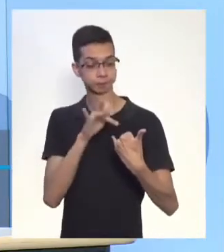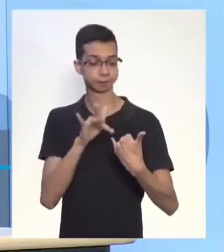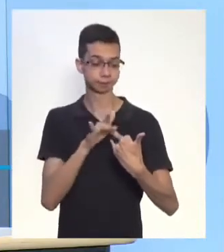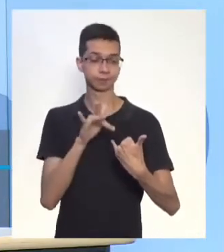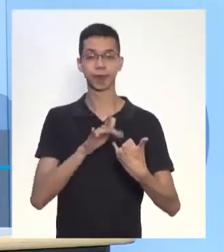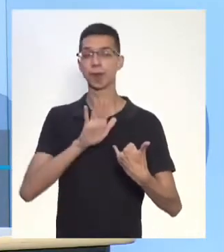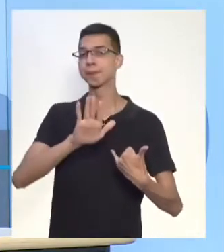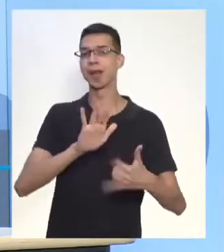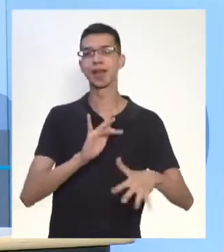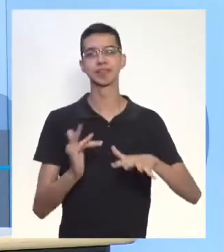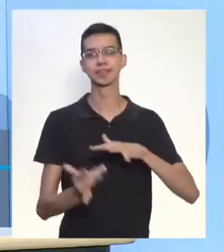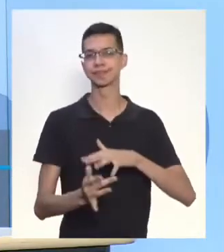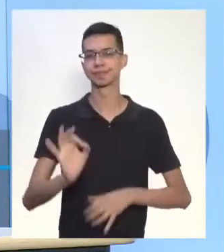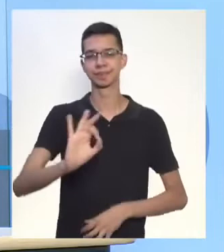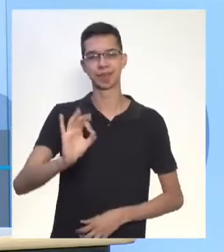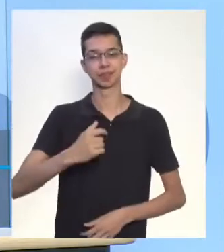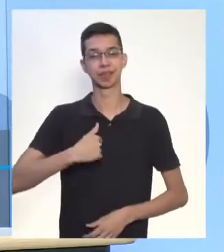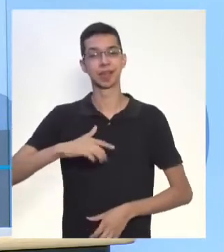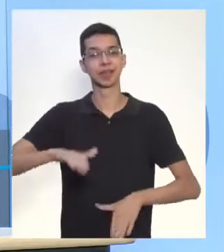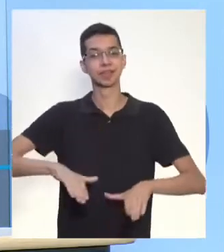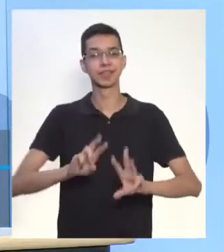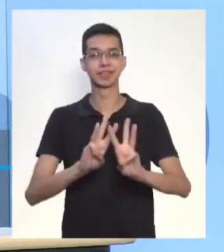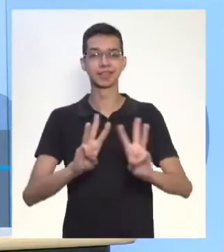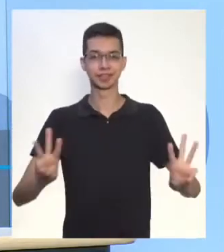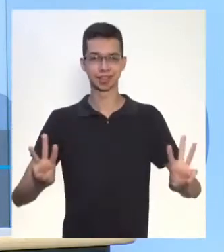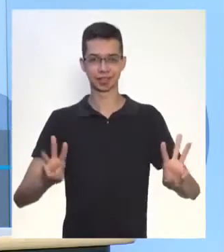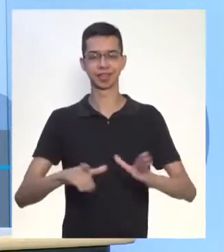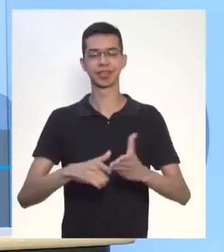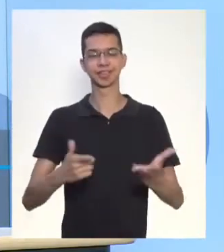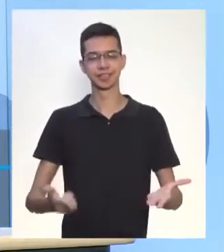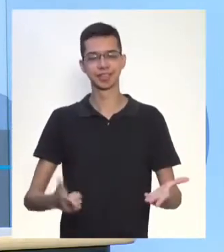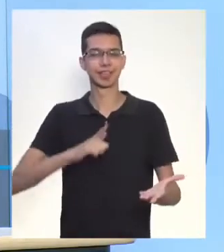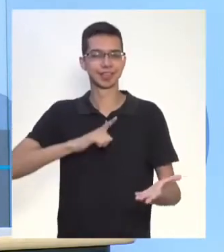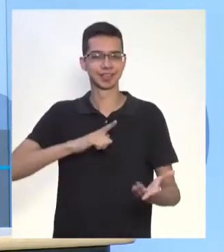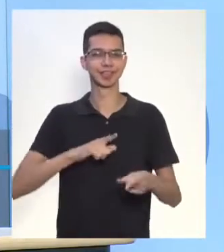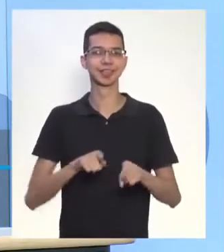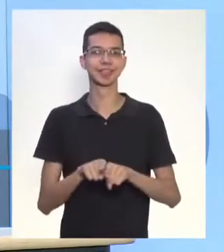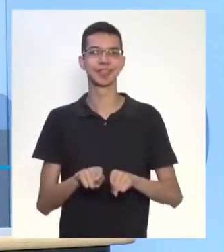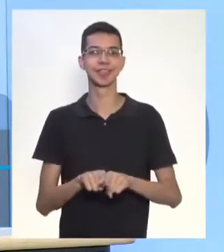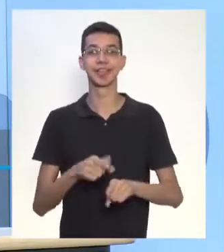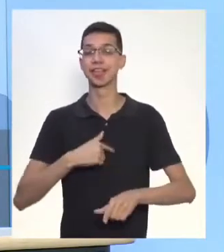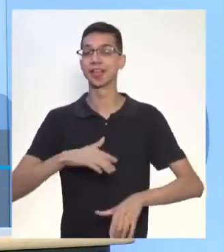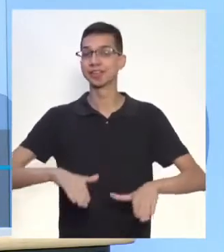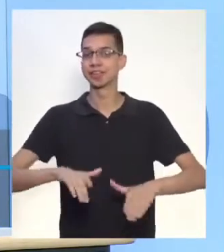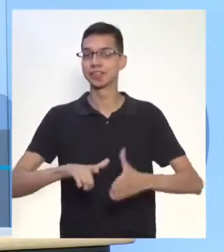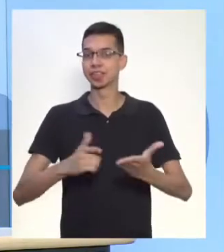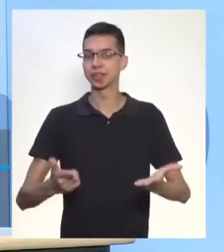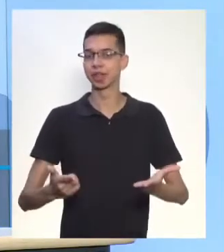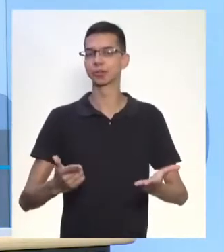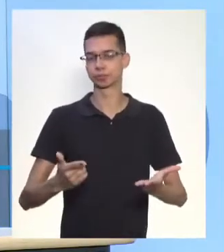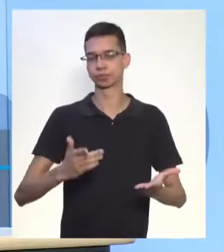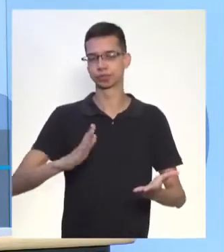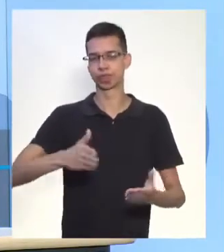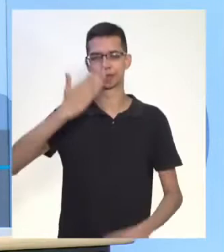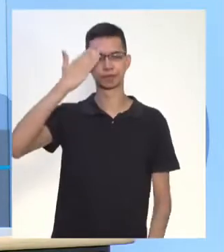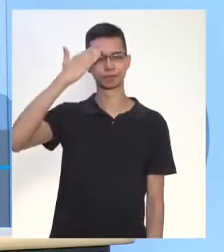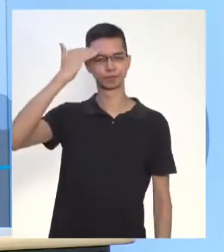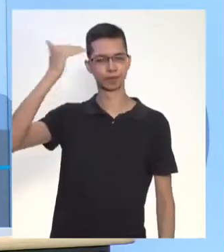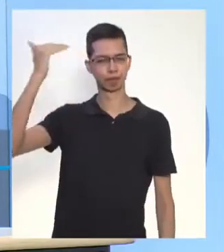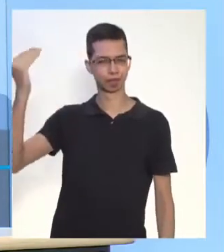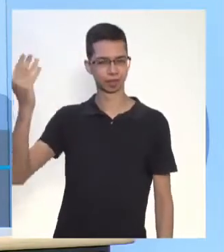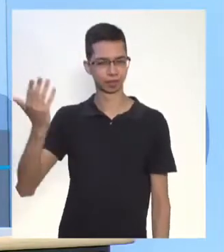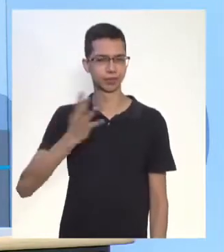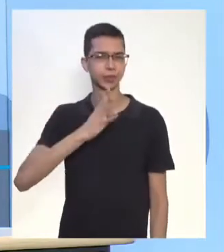sociais, né? Normalmente eu entro lá no site dos jornais, né? Dos grandes jornais, na verdade, né? Utilizo também,